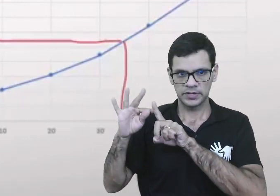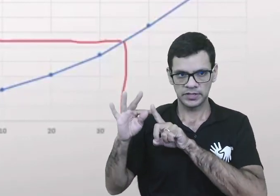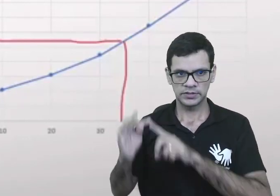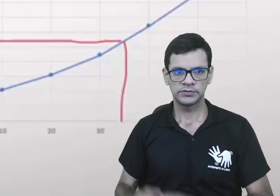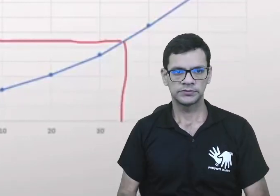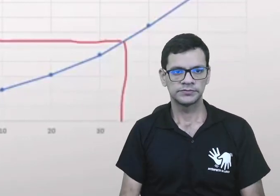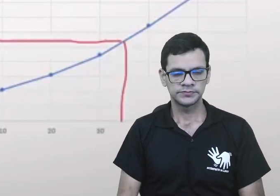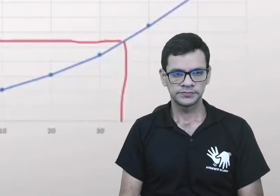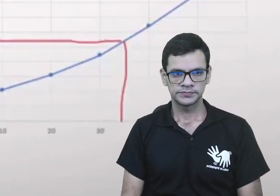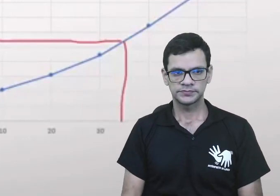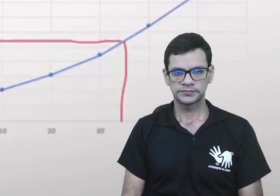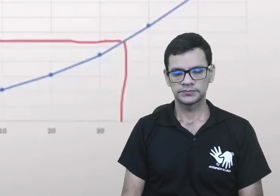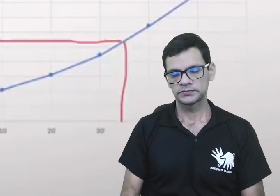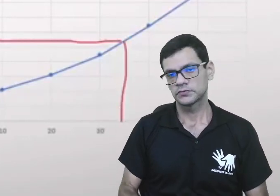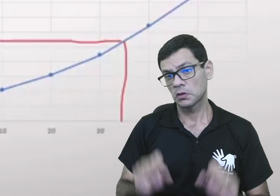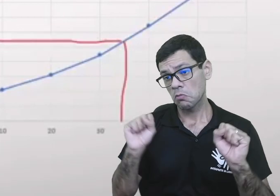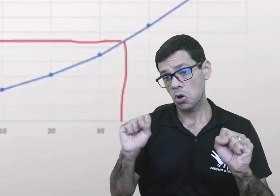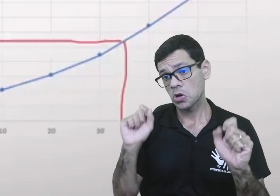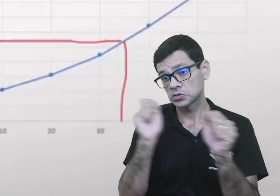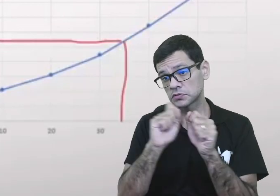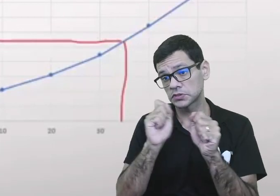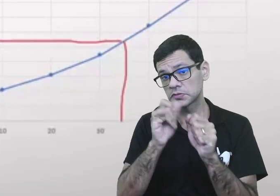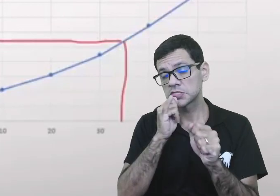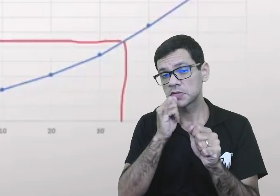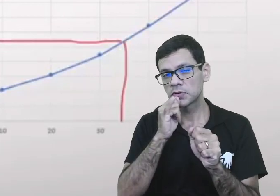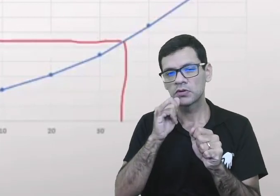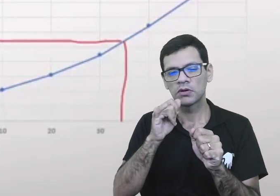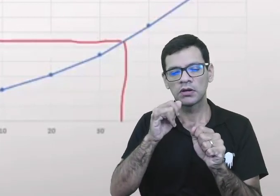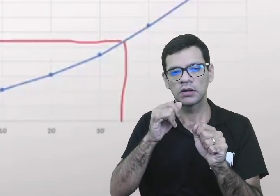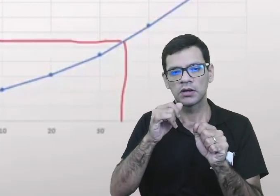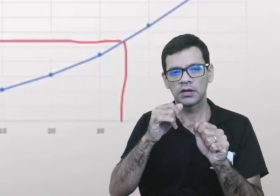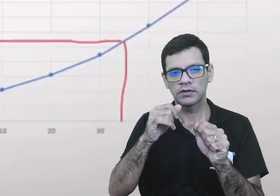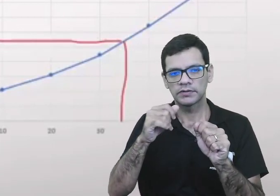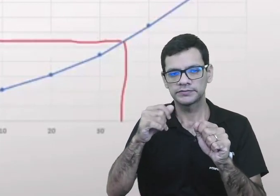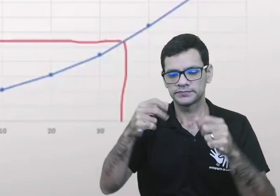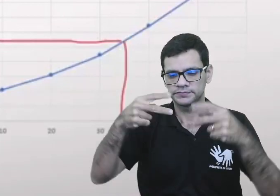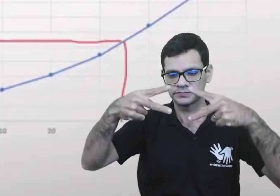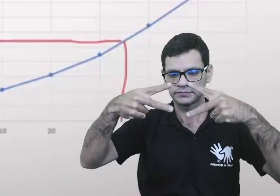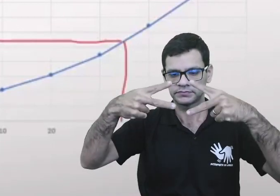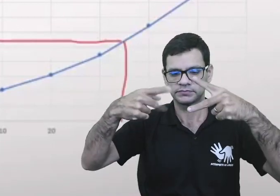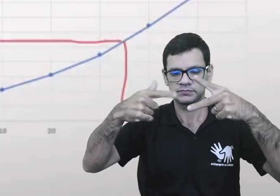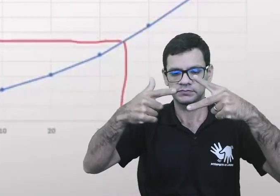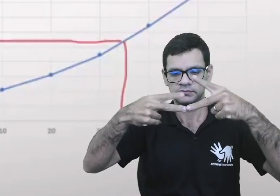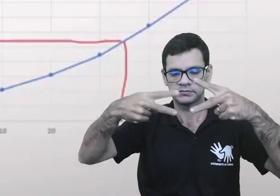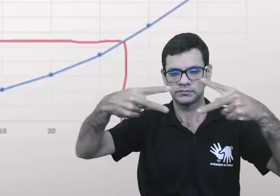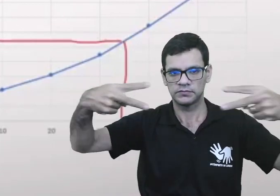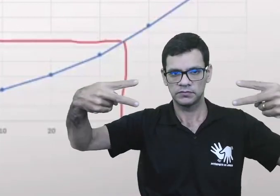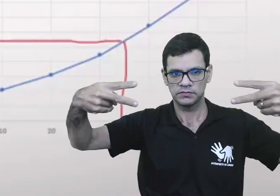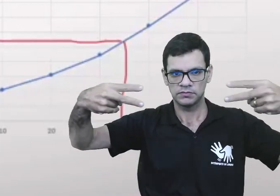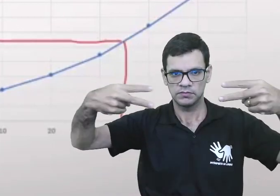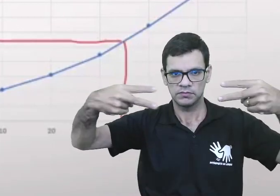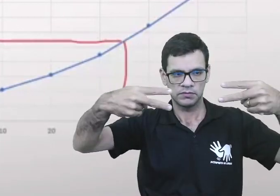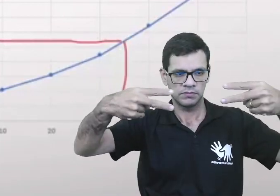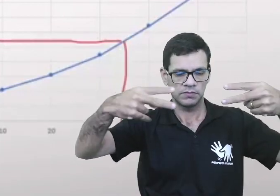esbocinho aqui, uma regrinha de 3. Vou abrir um slide para a gente fazer.